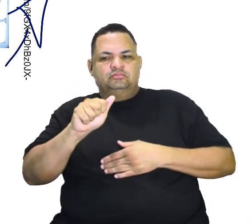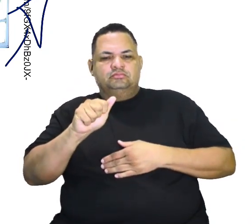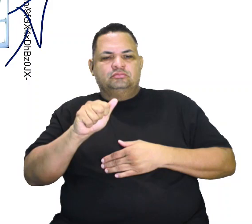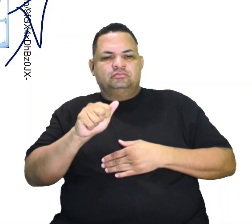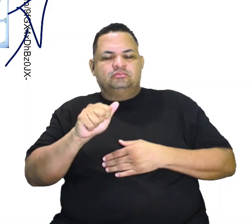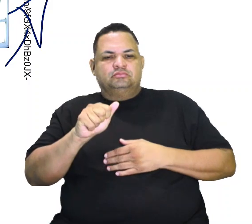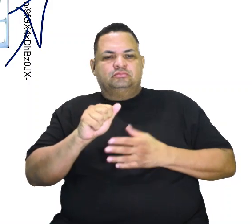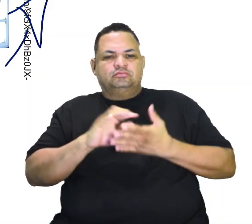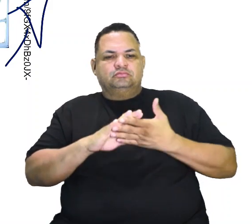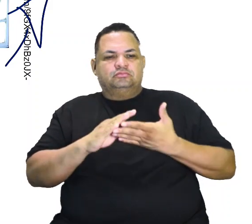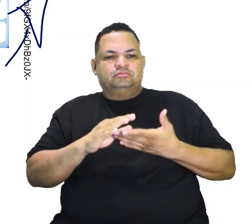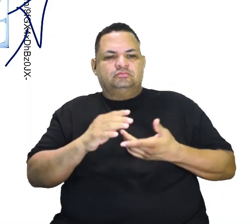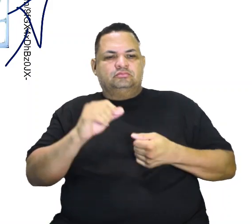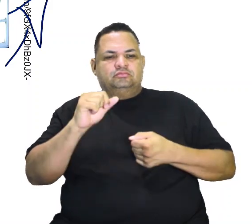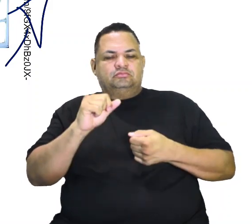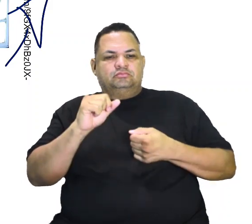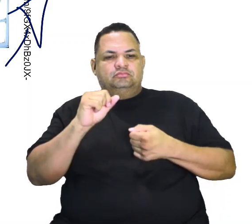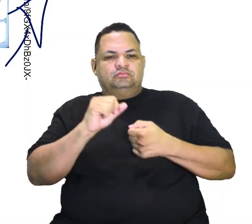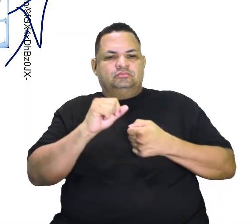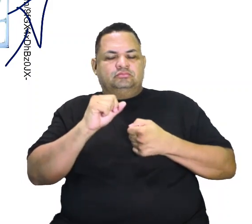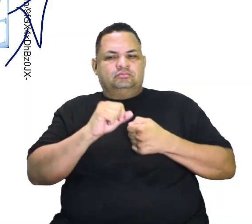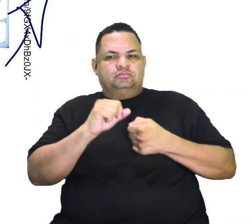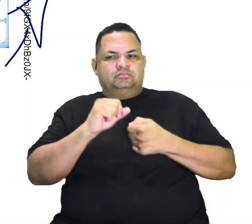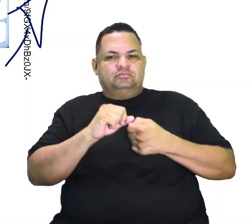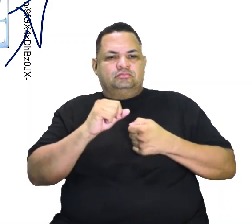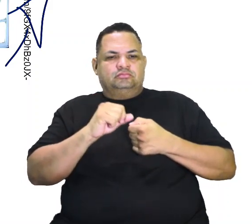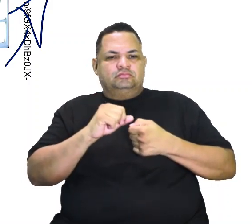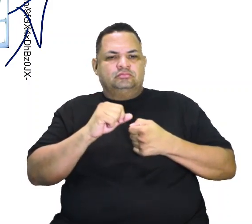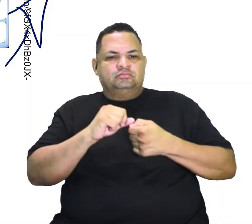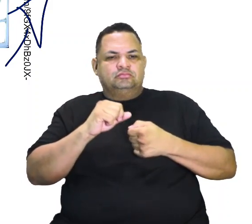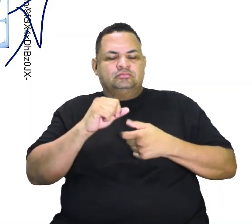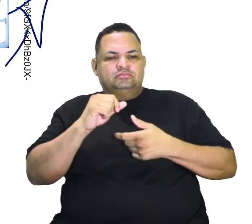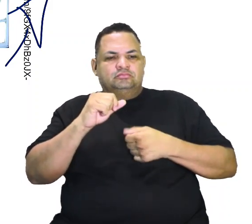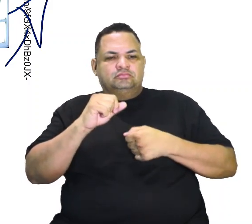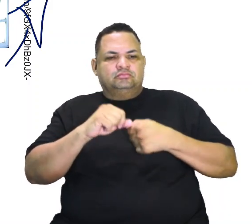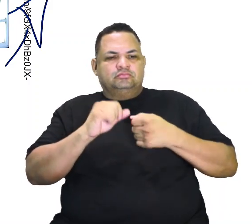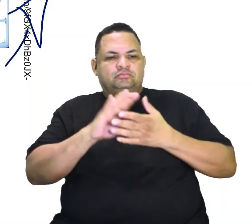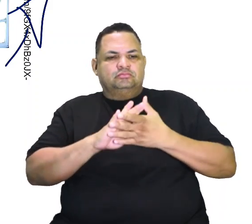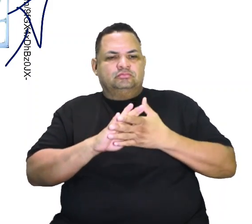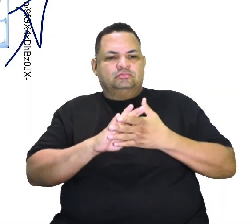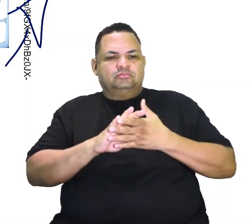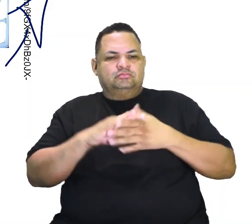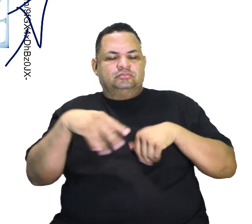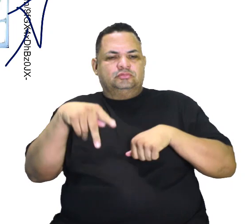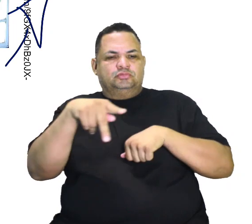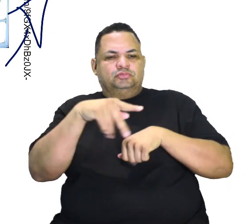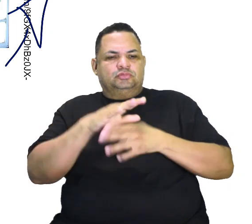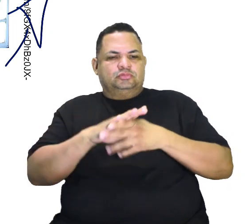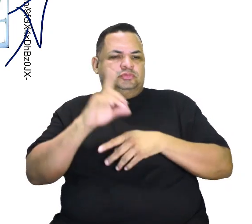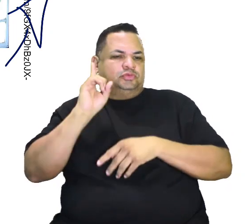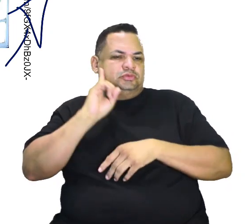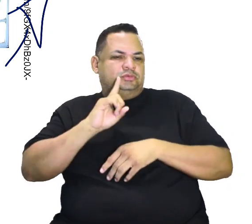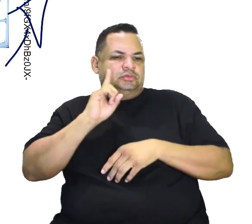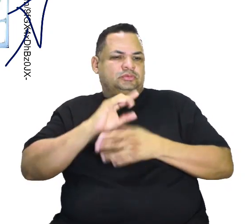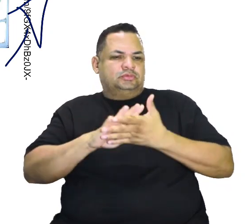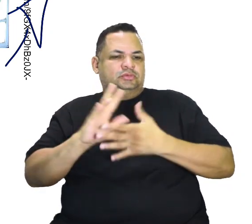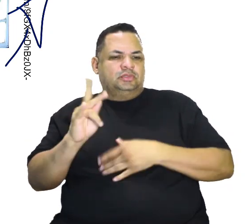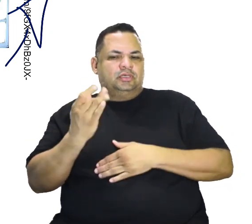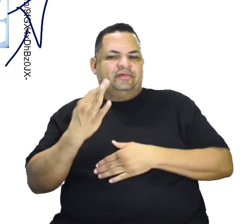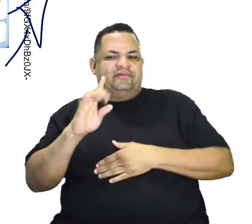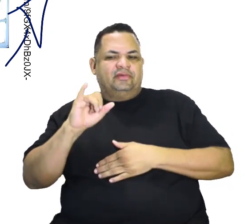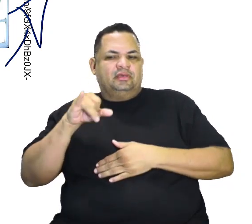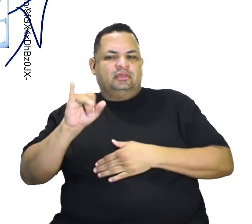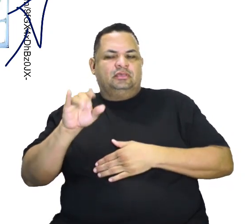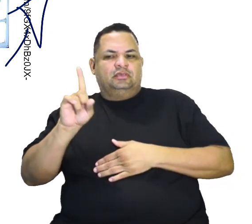Que eu falei aqui em forma de ferrugem, mas são peças oxidadas, por isso essa cor de ferrugens, produzidas